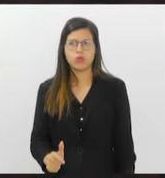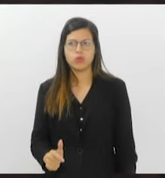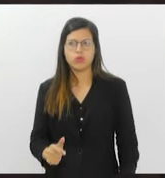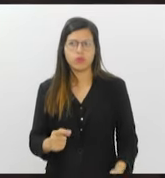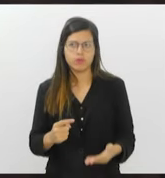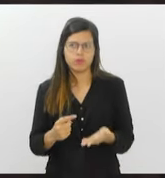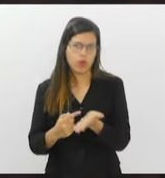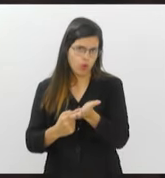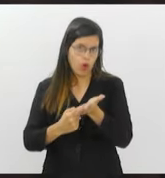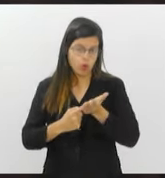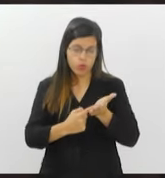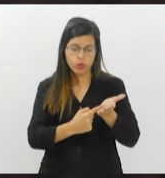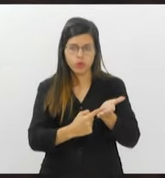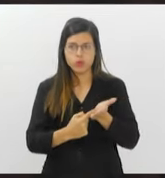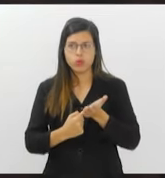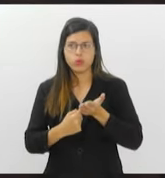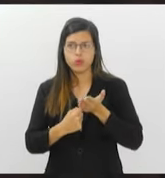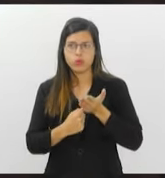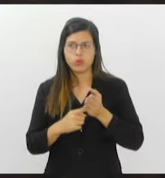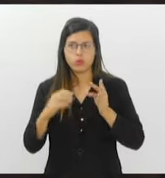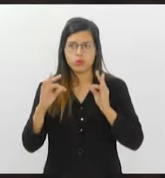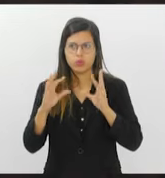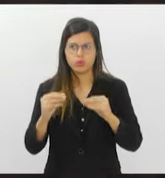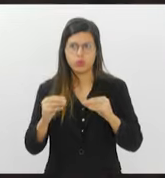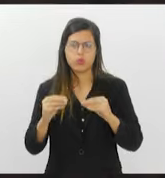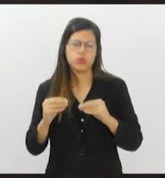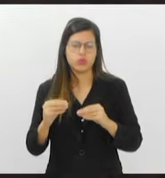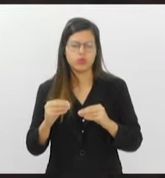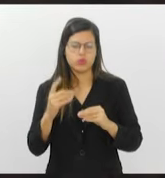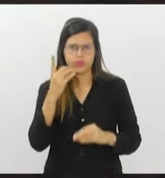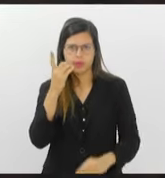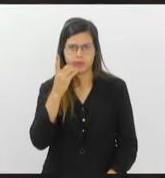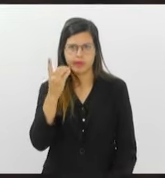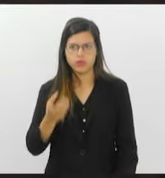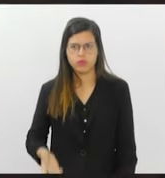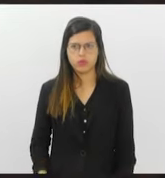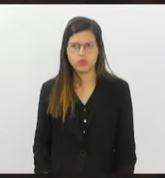consenso entre todos os nossos pares.